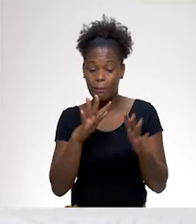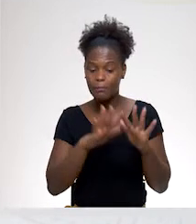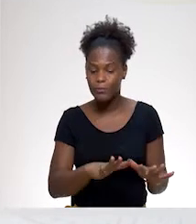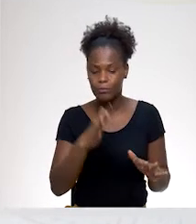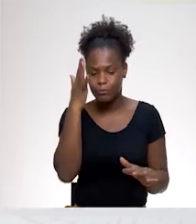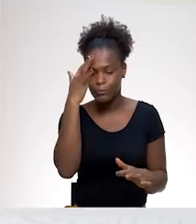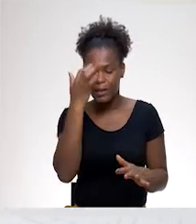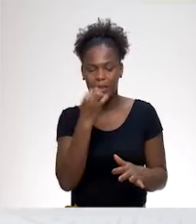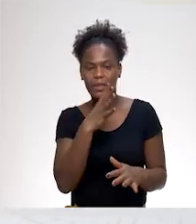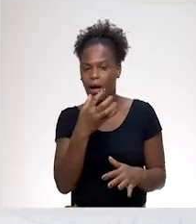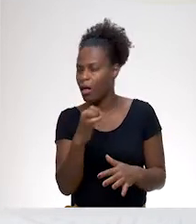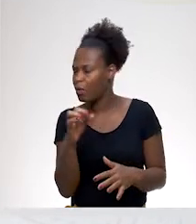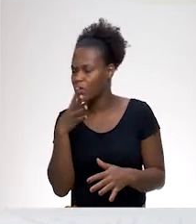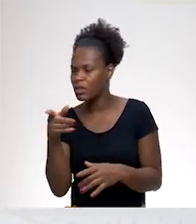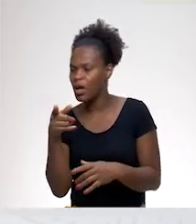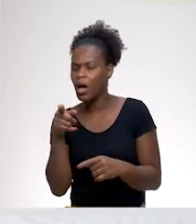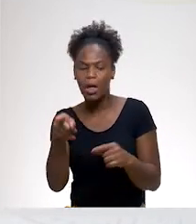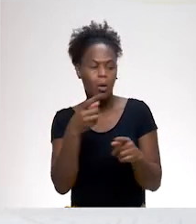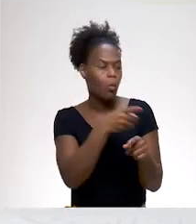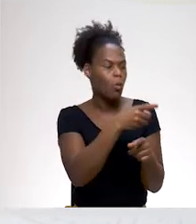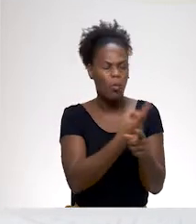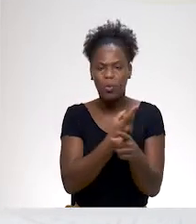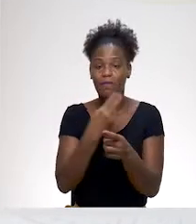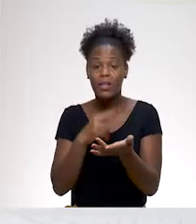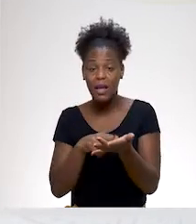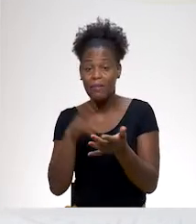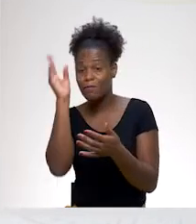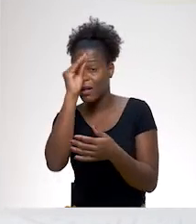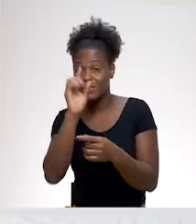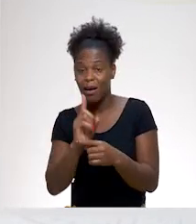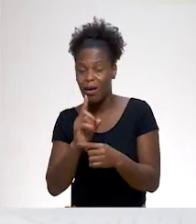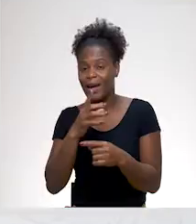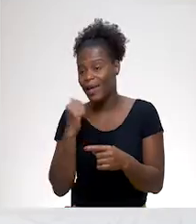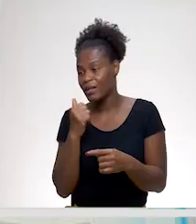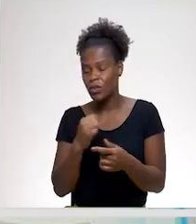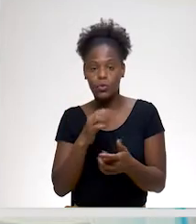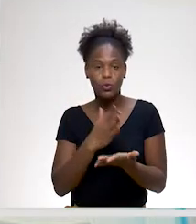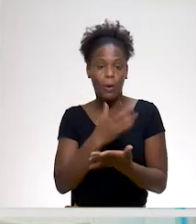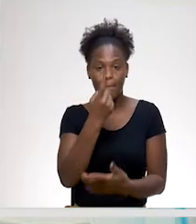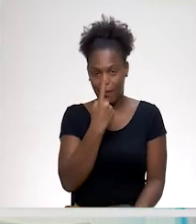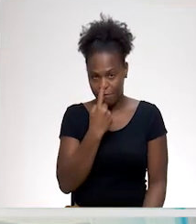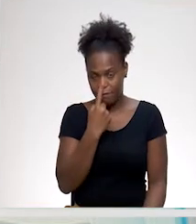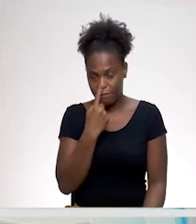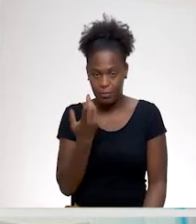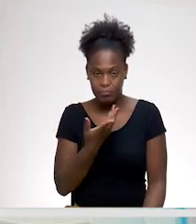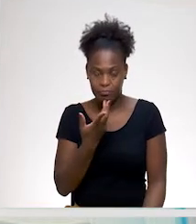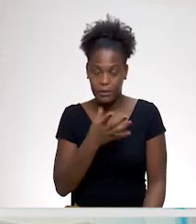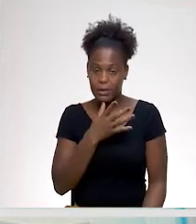juízo, não dizer se aquilo ou isto ou aquilo é verdadeiro ou falso, ou seja, Descartes não só